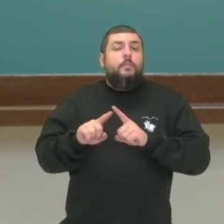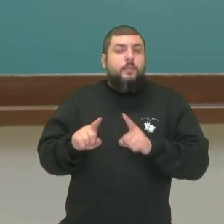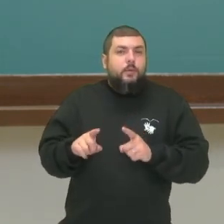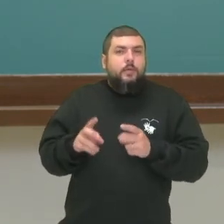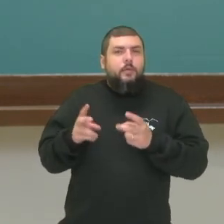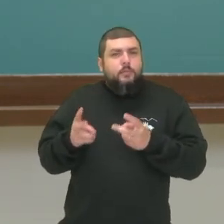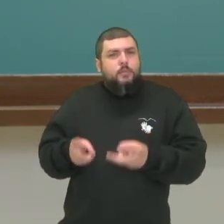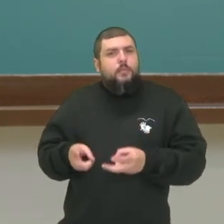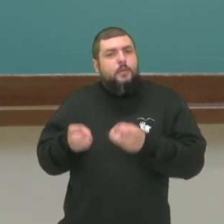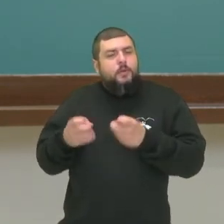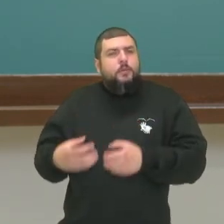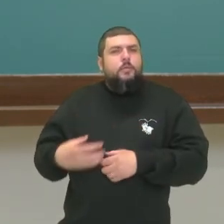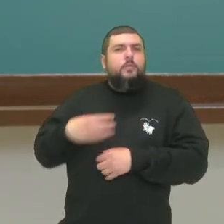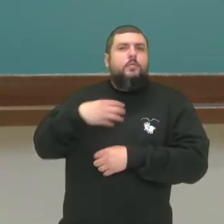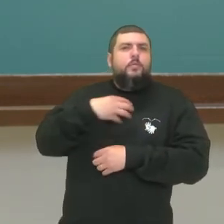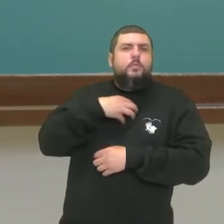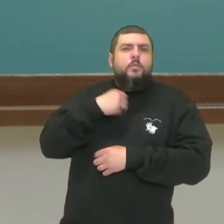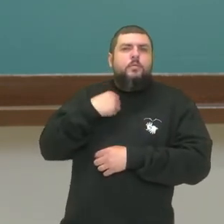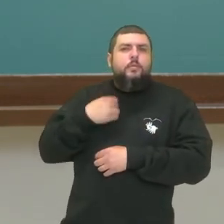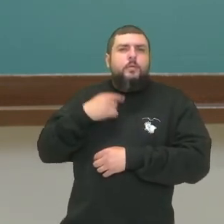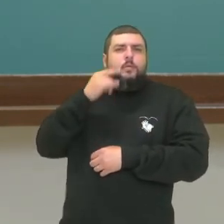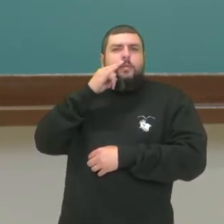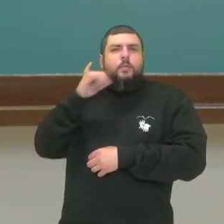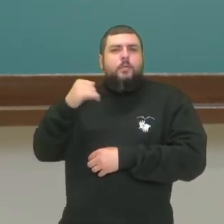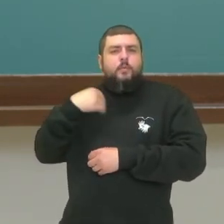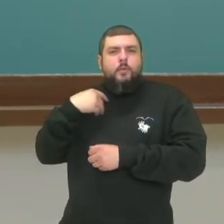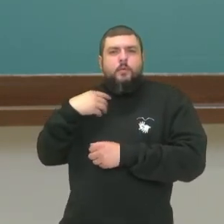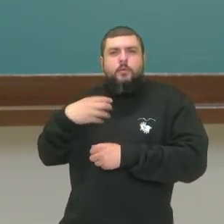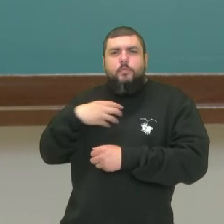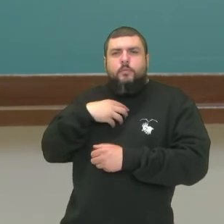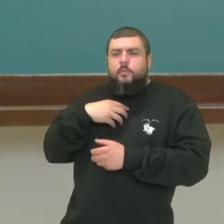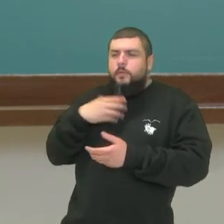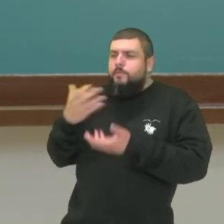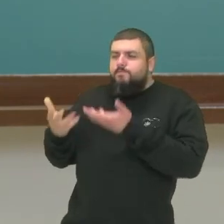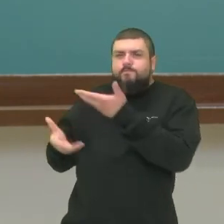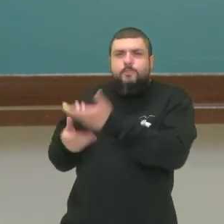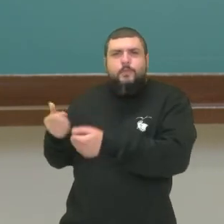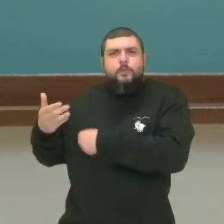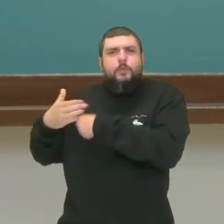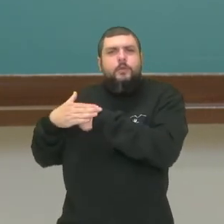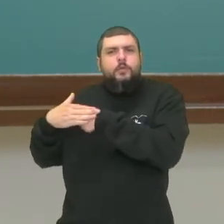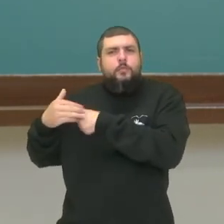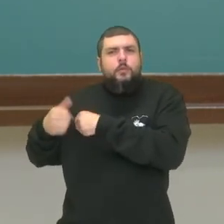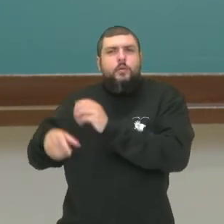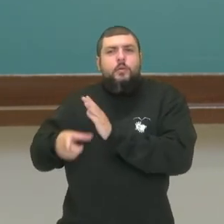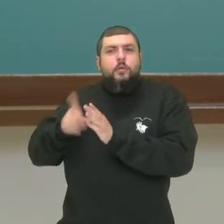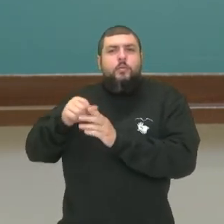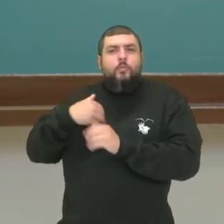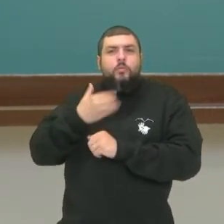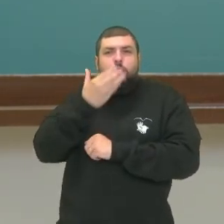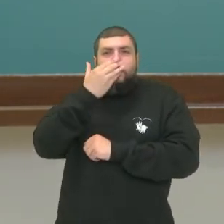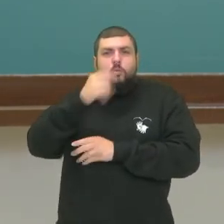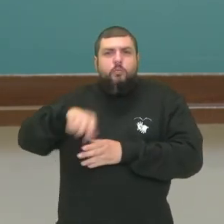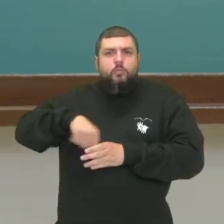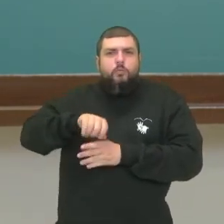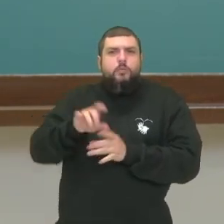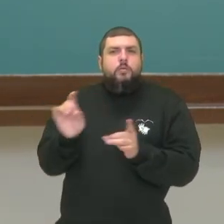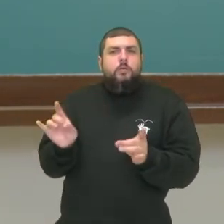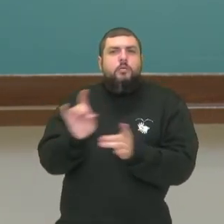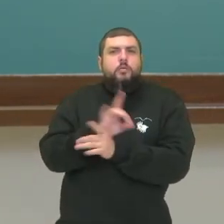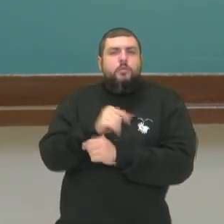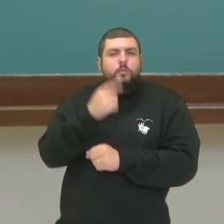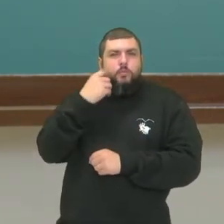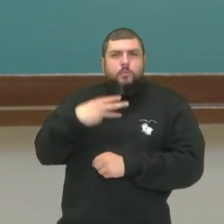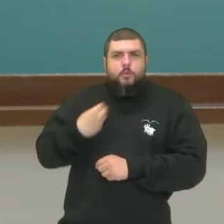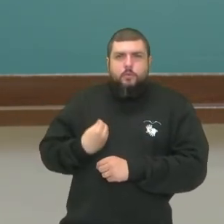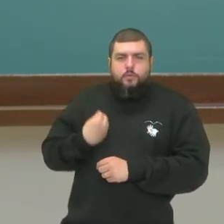todo um carinho com o pai que vai chegar, né? Ela já deixa o alimento preparado, então o ser ali